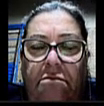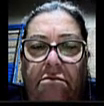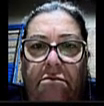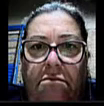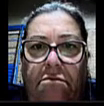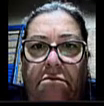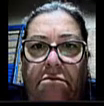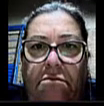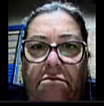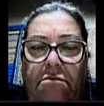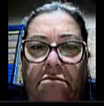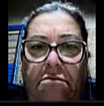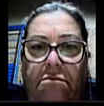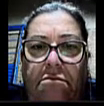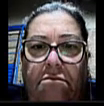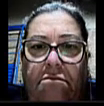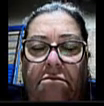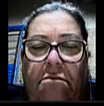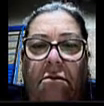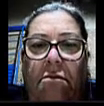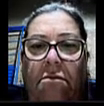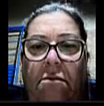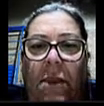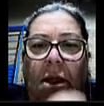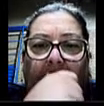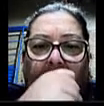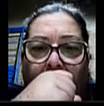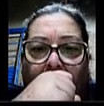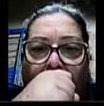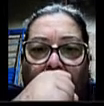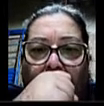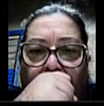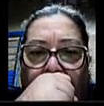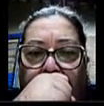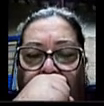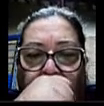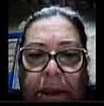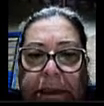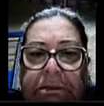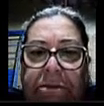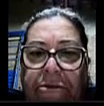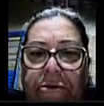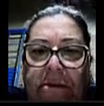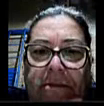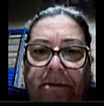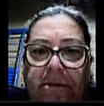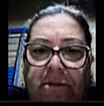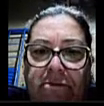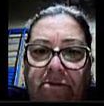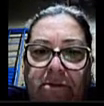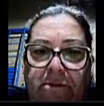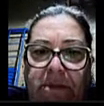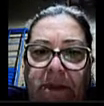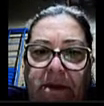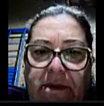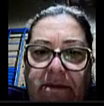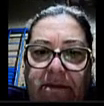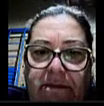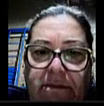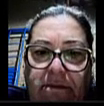Marina participou também da preparação, do conteúdo, mas ela não vai poder